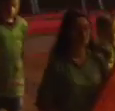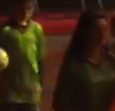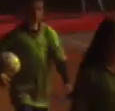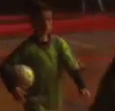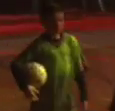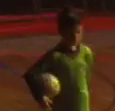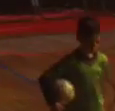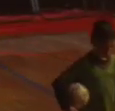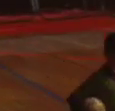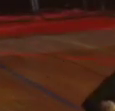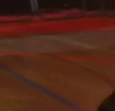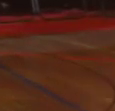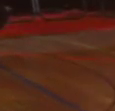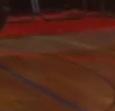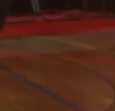Os próximos.